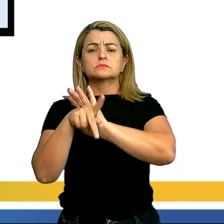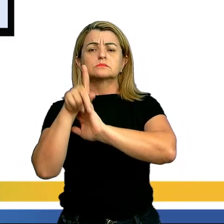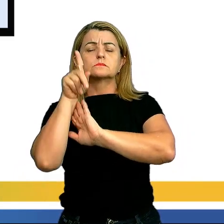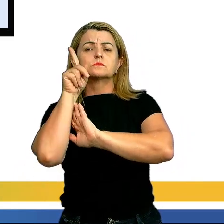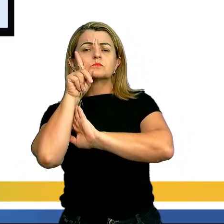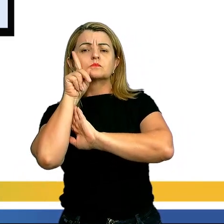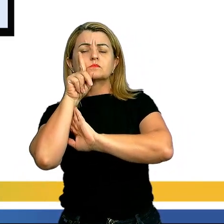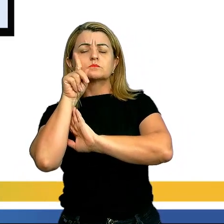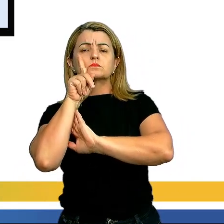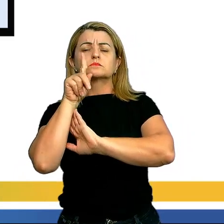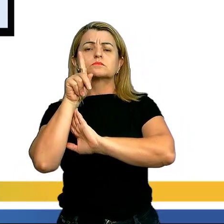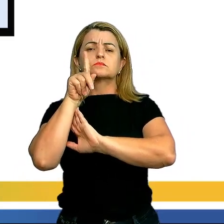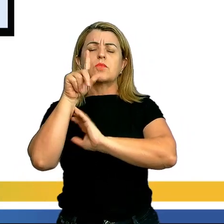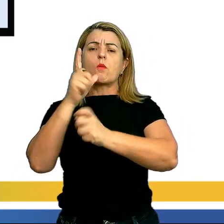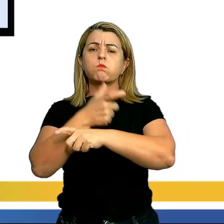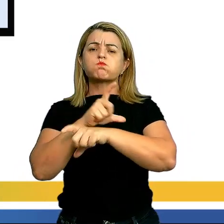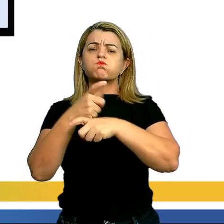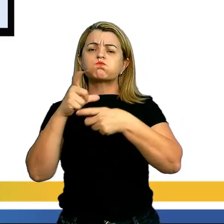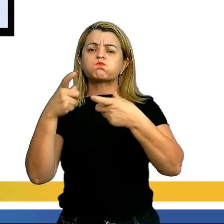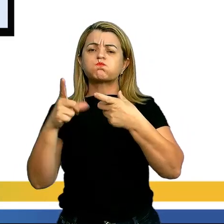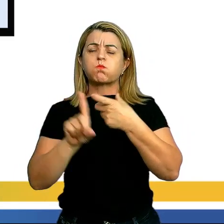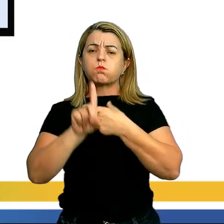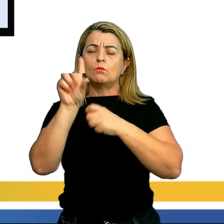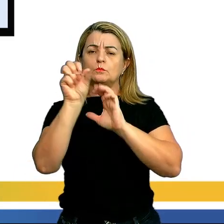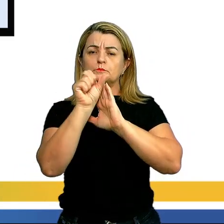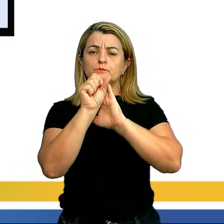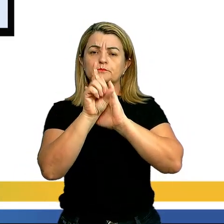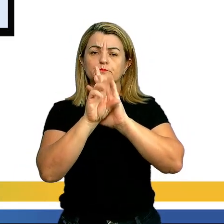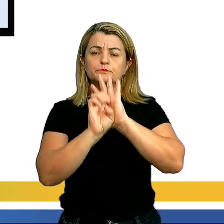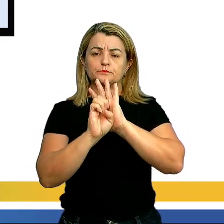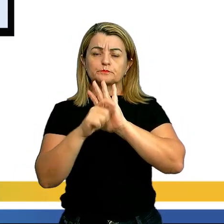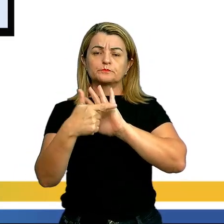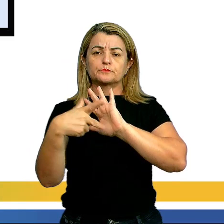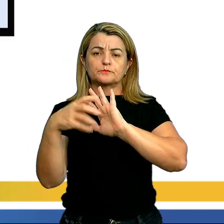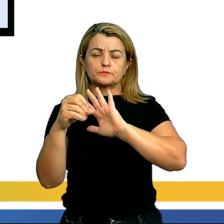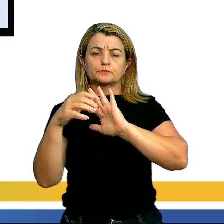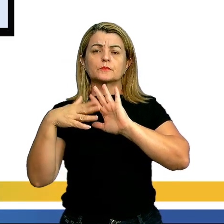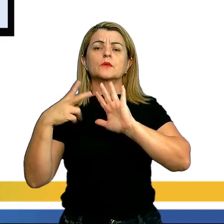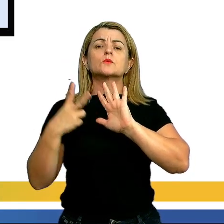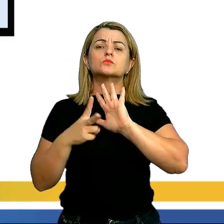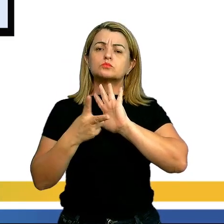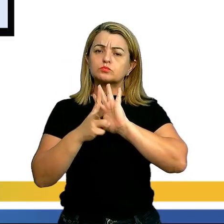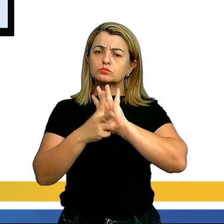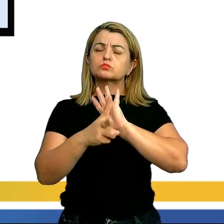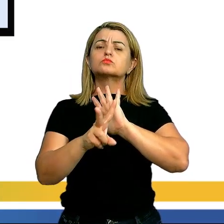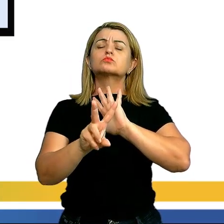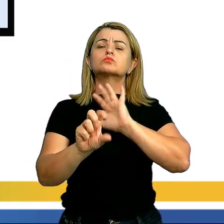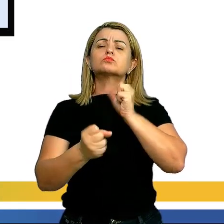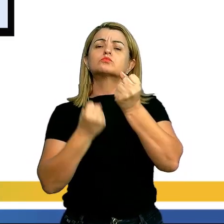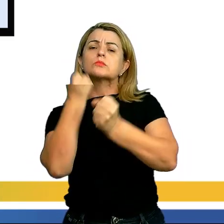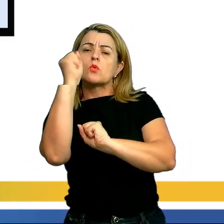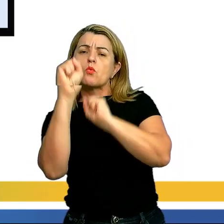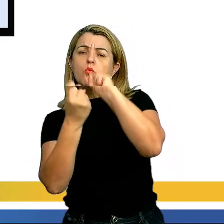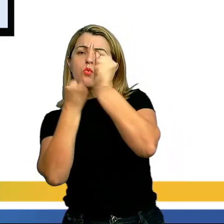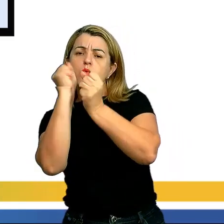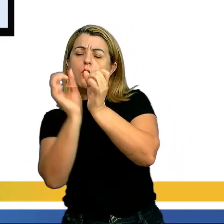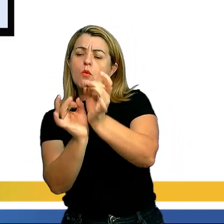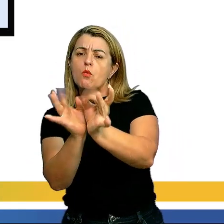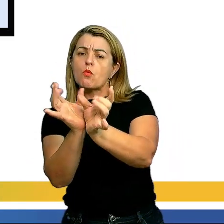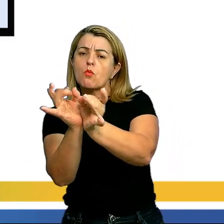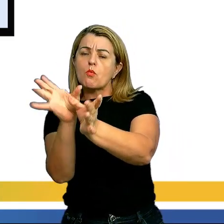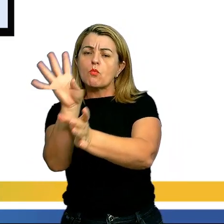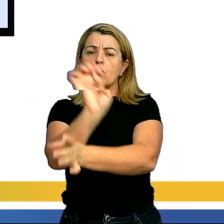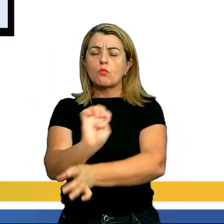vai dar uma empolgada aí na década de 20 e vai continuar produzindo produtos para exportar para a